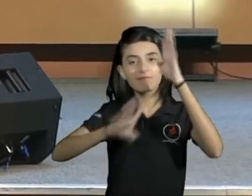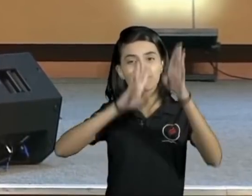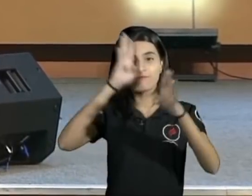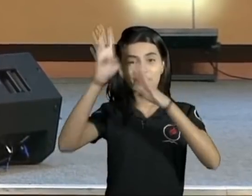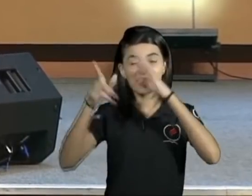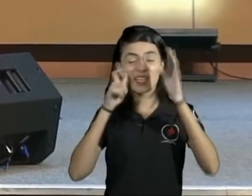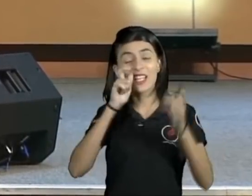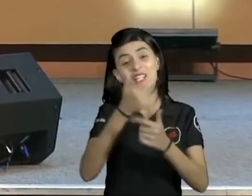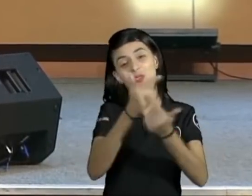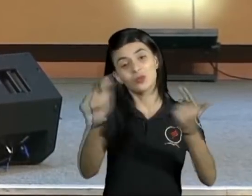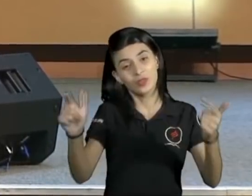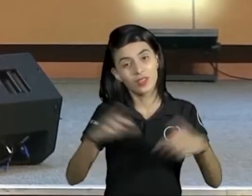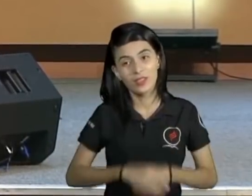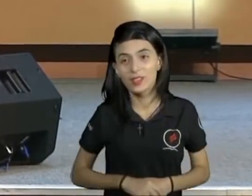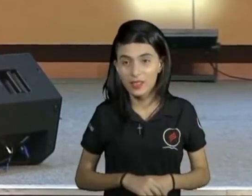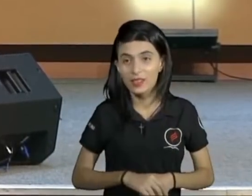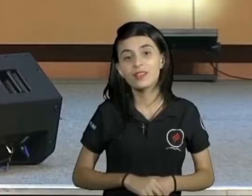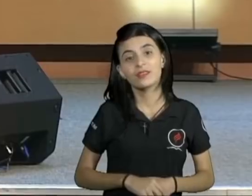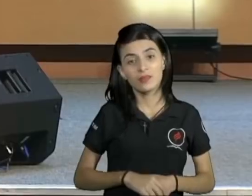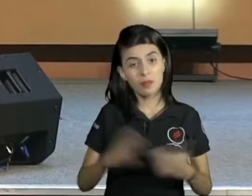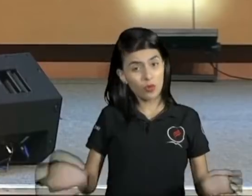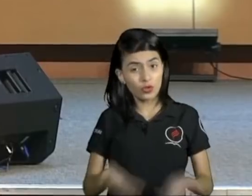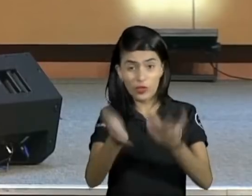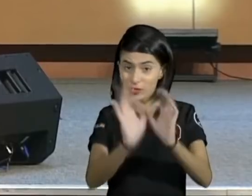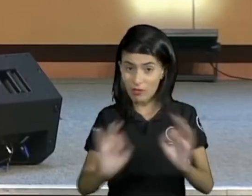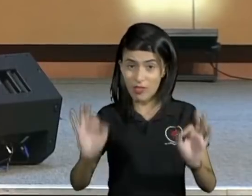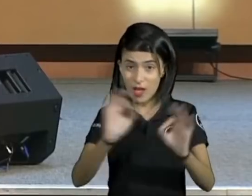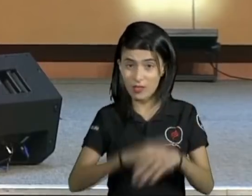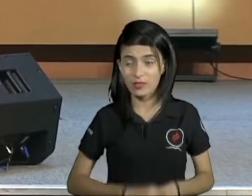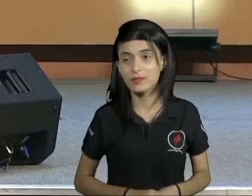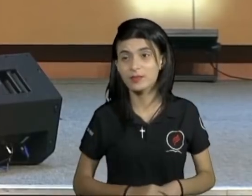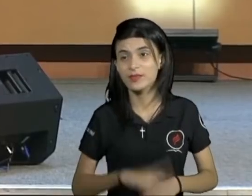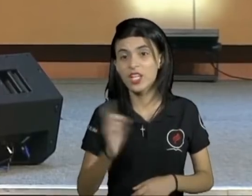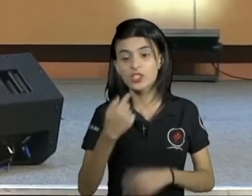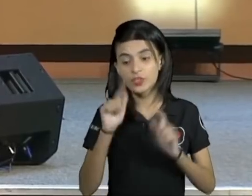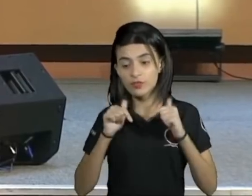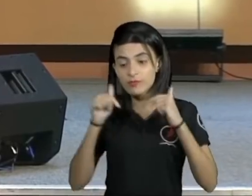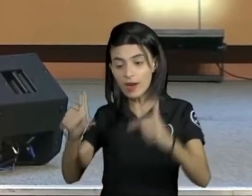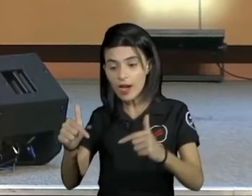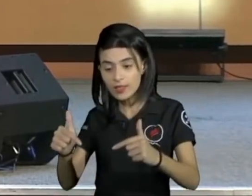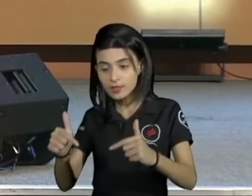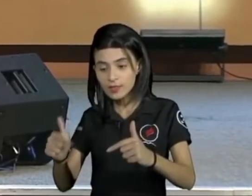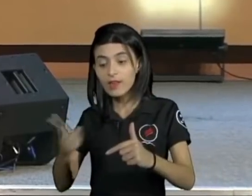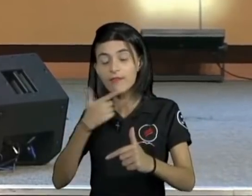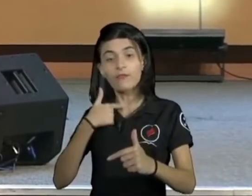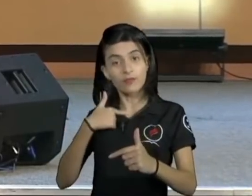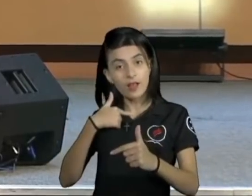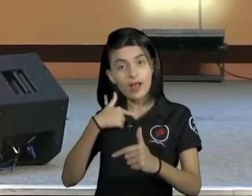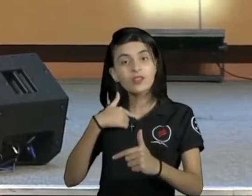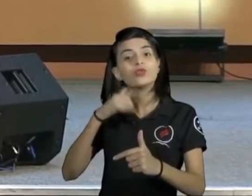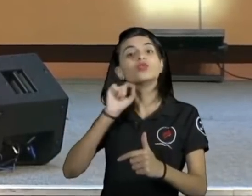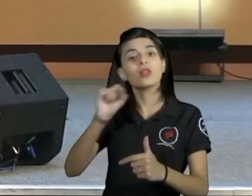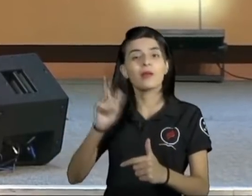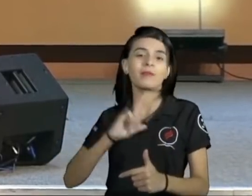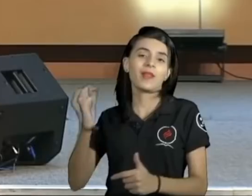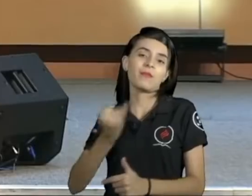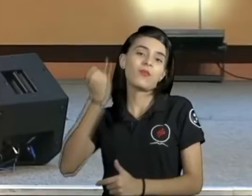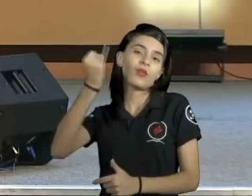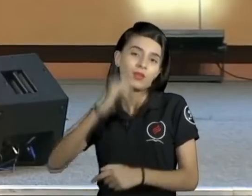falta de interesse falta de motivação e outra a gente só faz aquilo que a gente já se importante